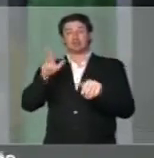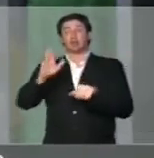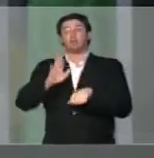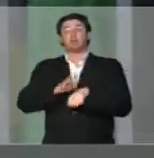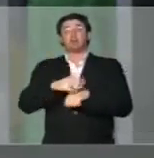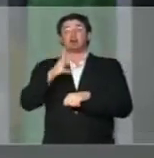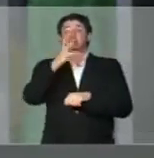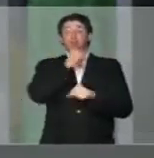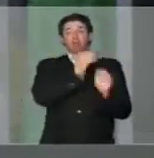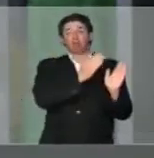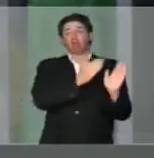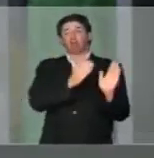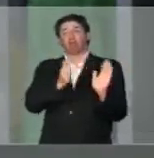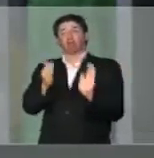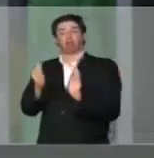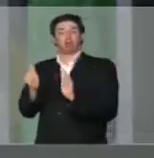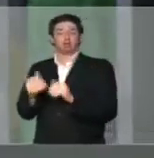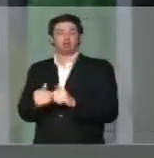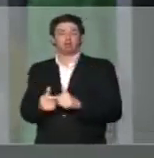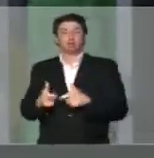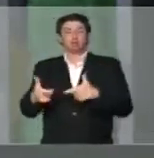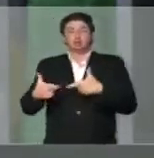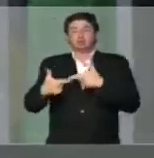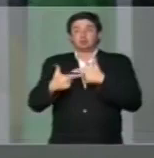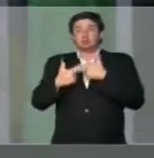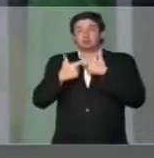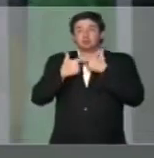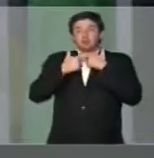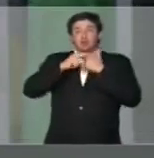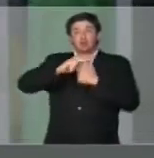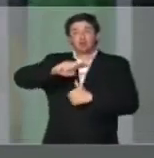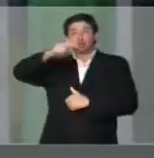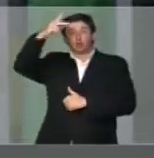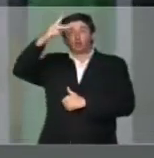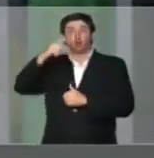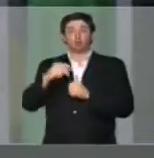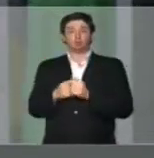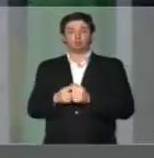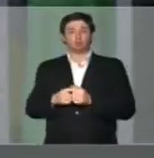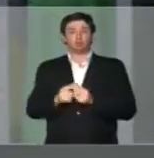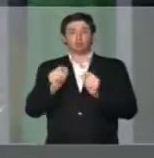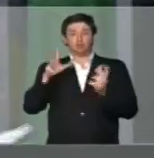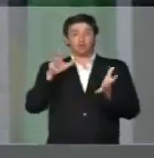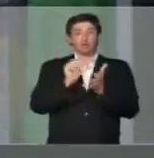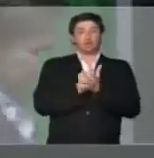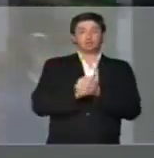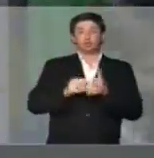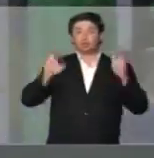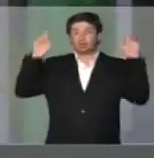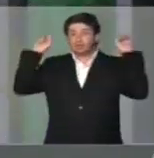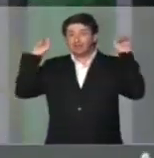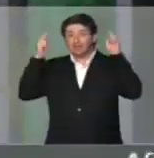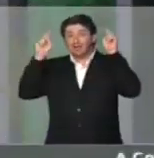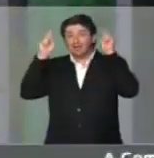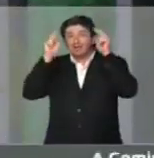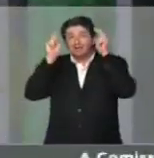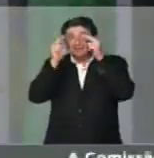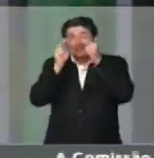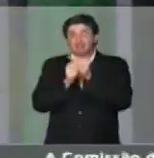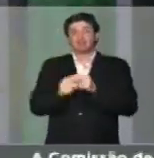longa. A contração foi praticamente o dobro da registrada pela Grécia,